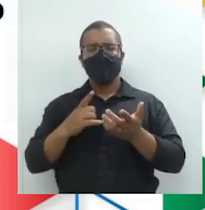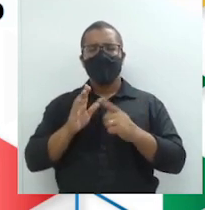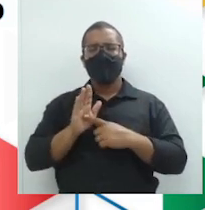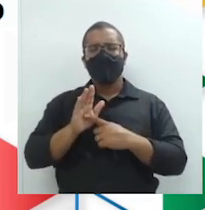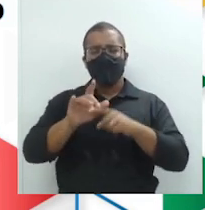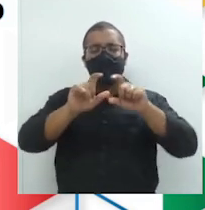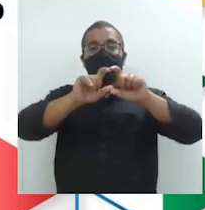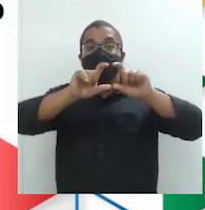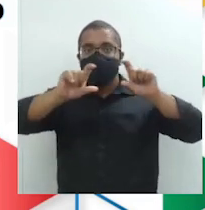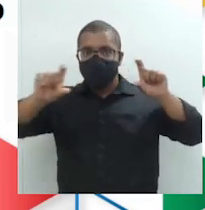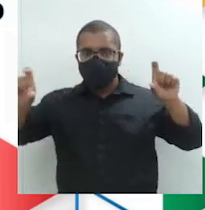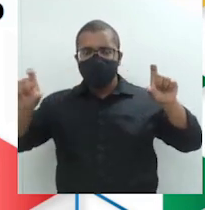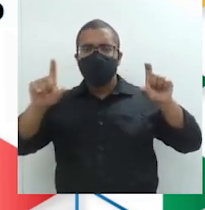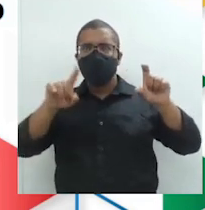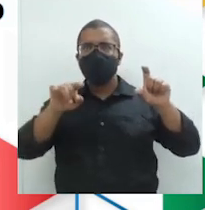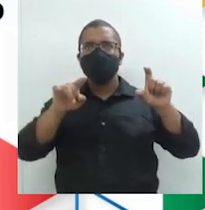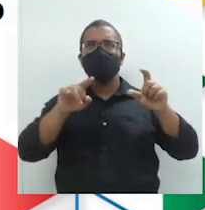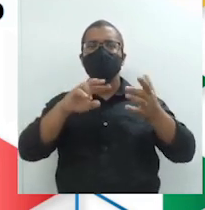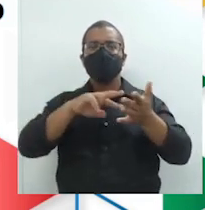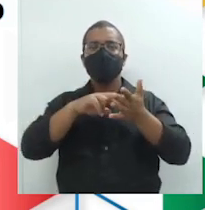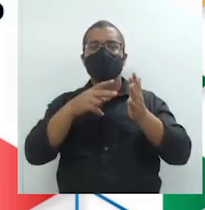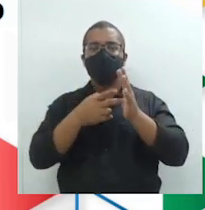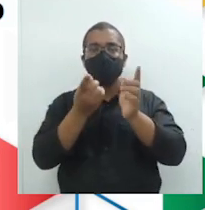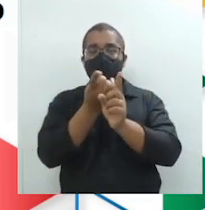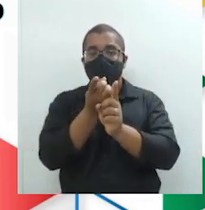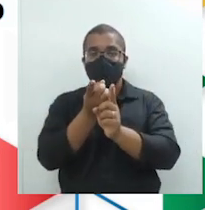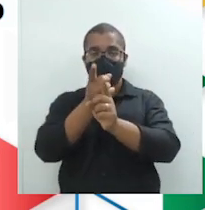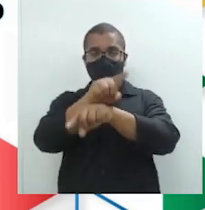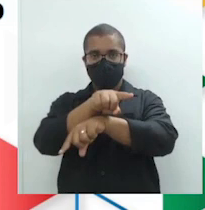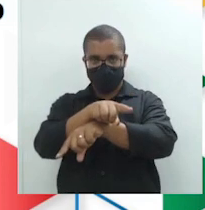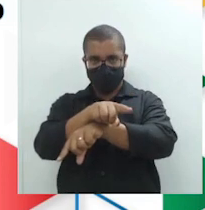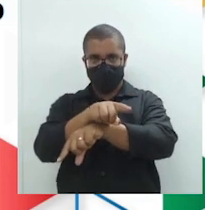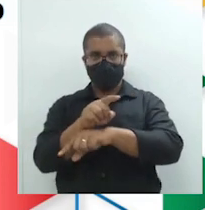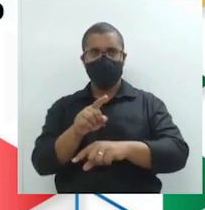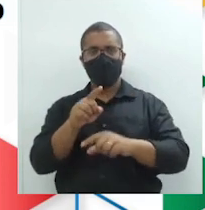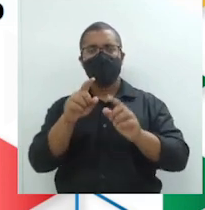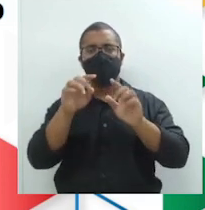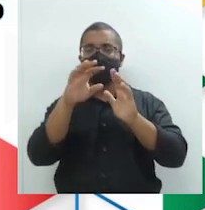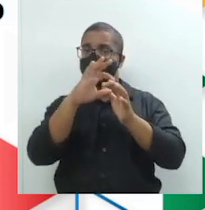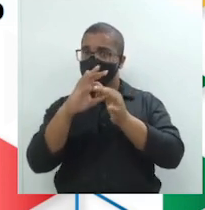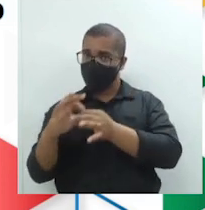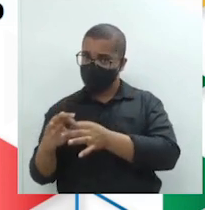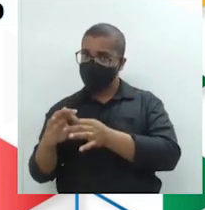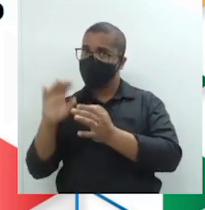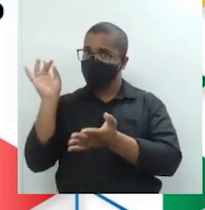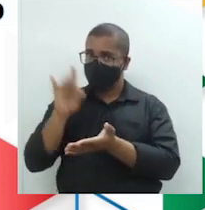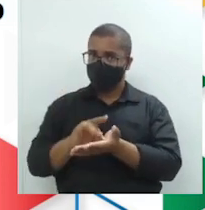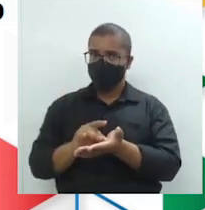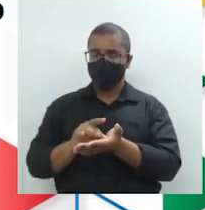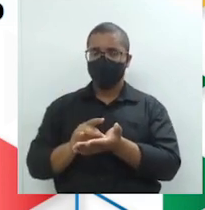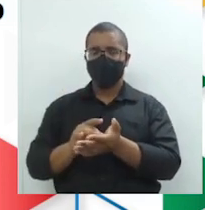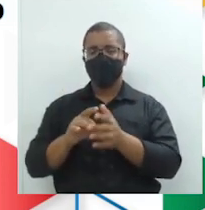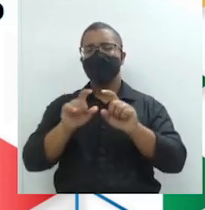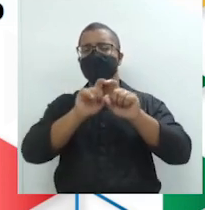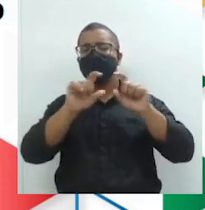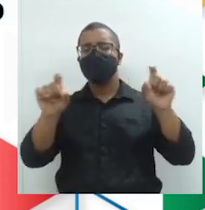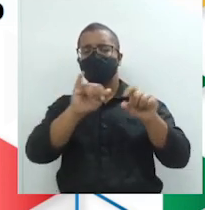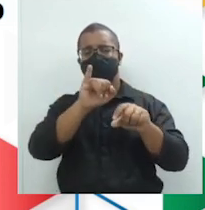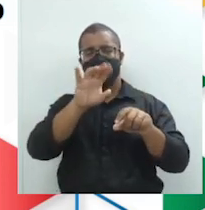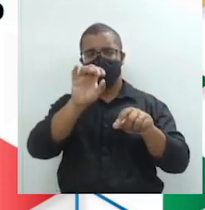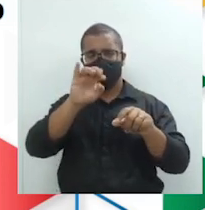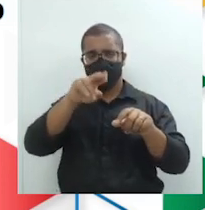nas frases o sentido oposto de seu contexto literal. Uma frase irônica